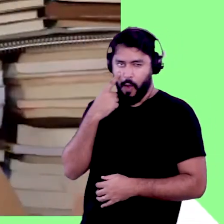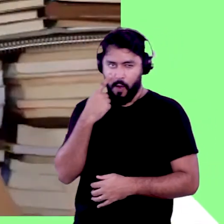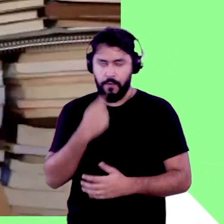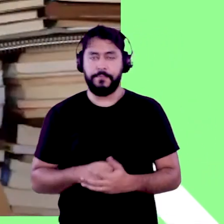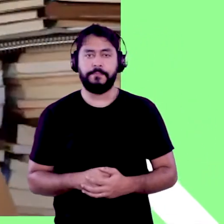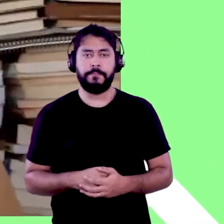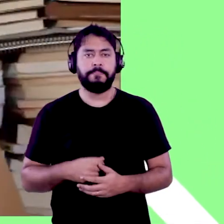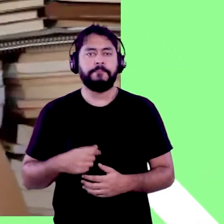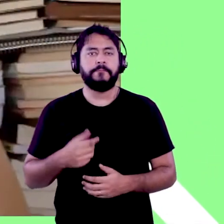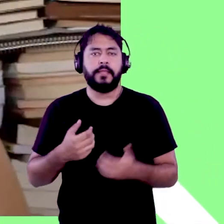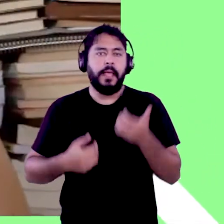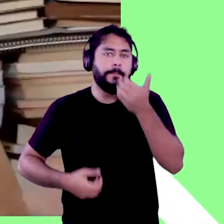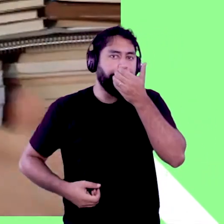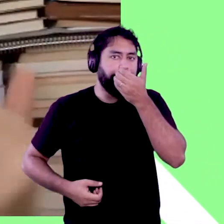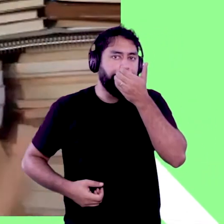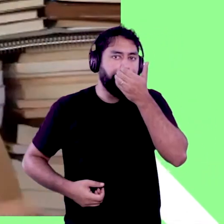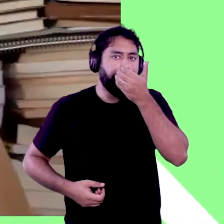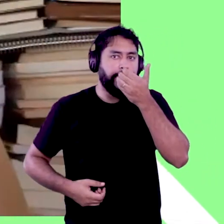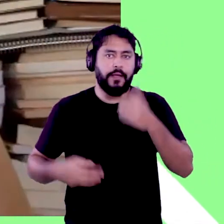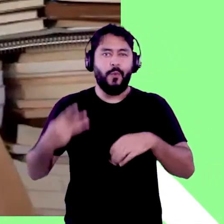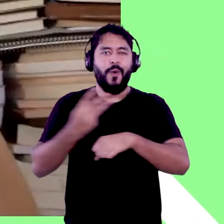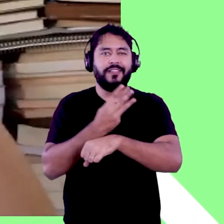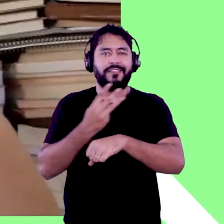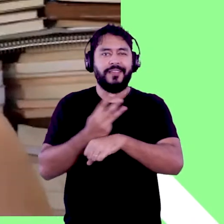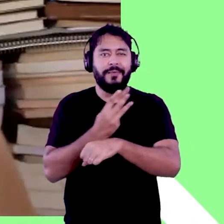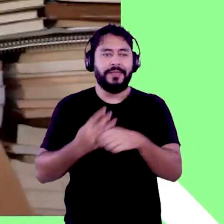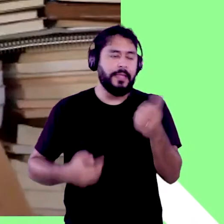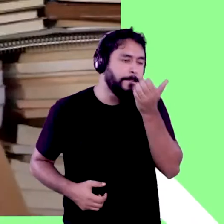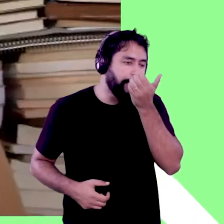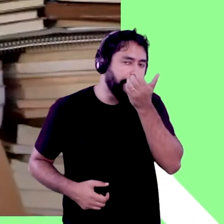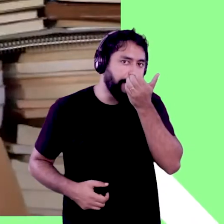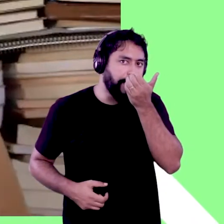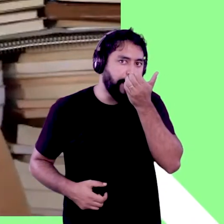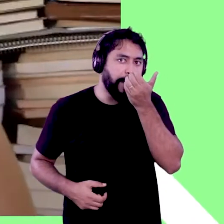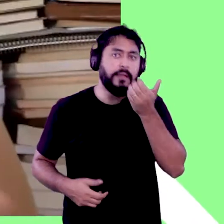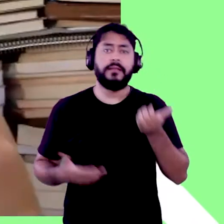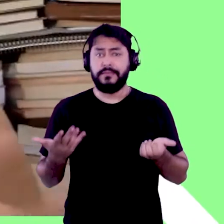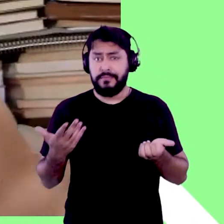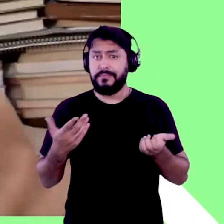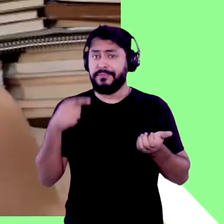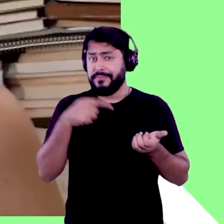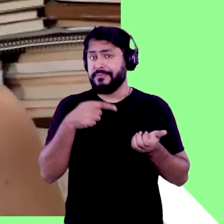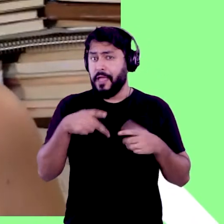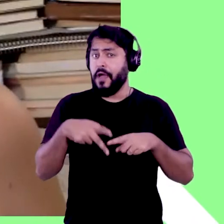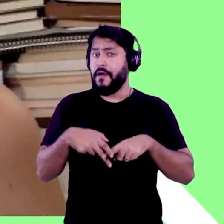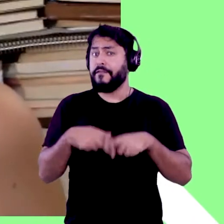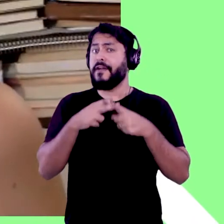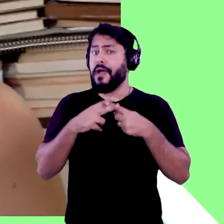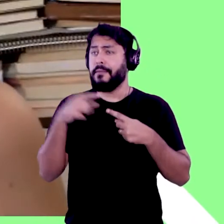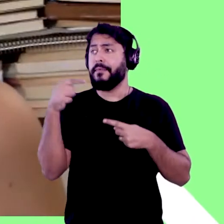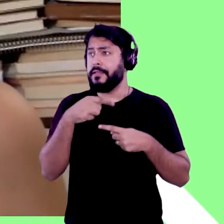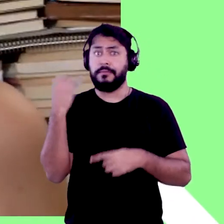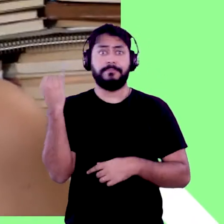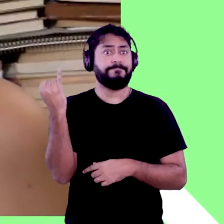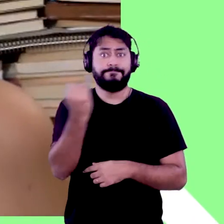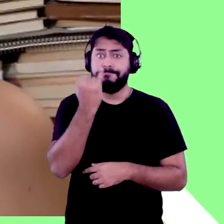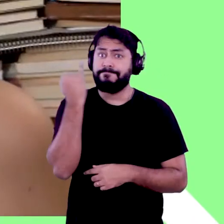Áudio do WhatsApp, né? O recurso de áudio. Ele é um recurso que ele acaba sendo